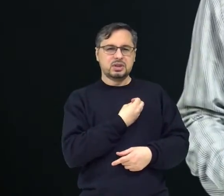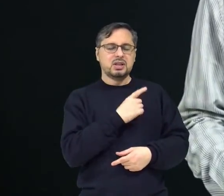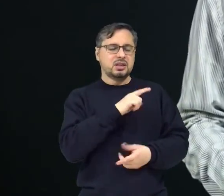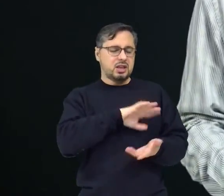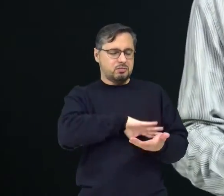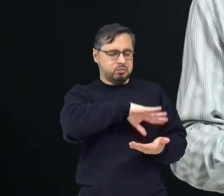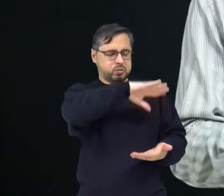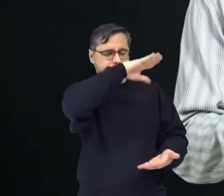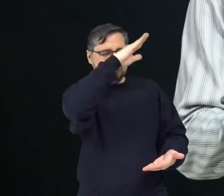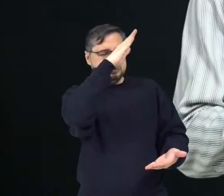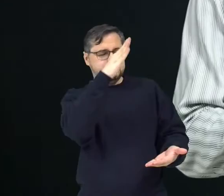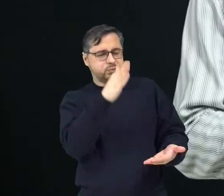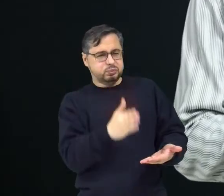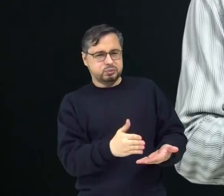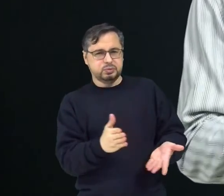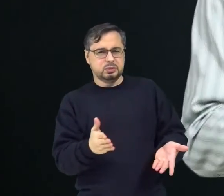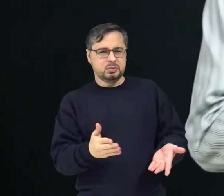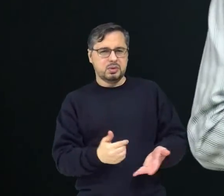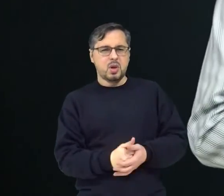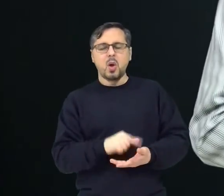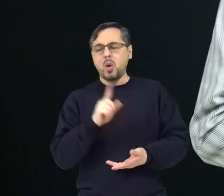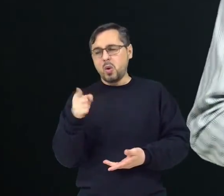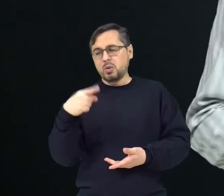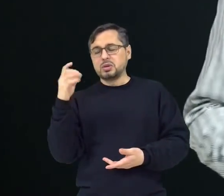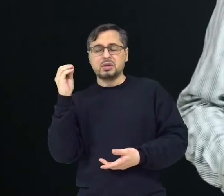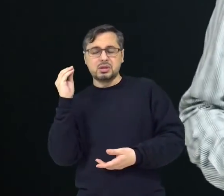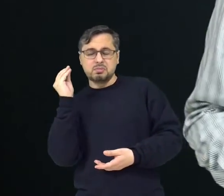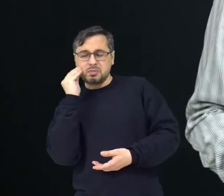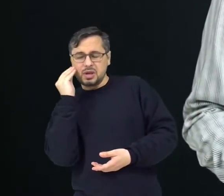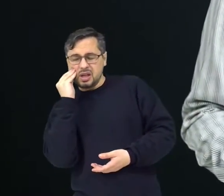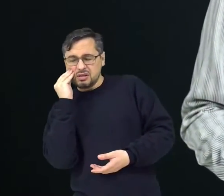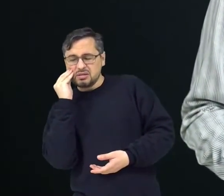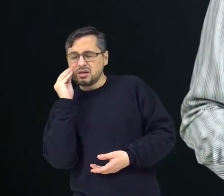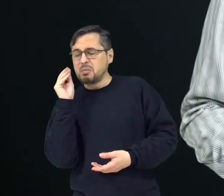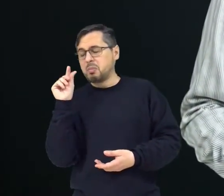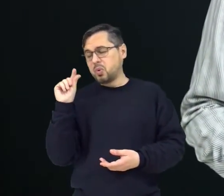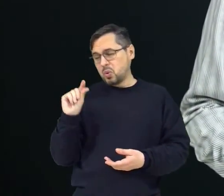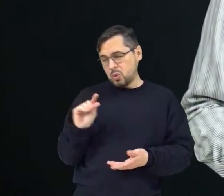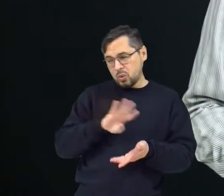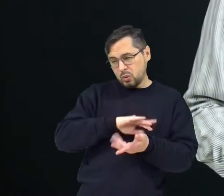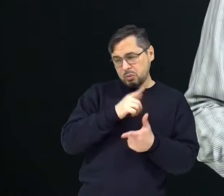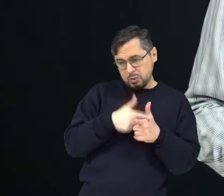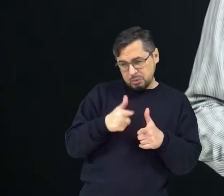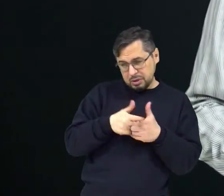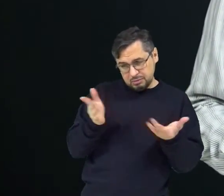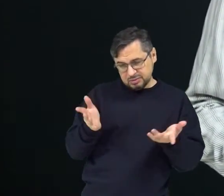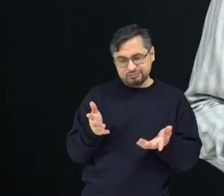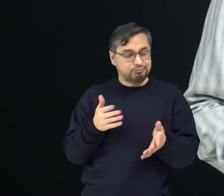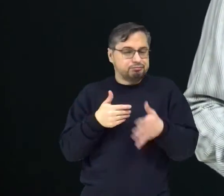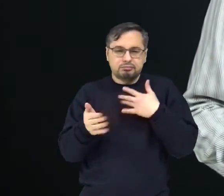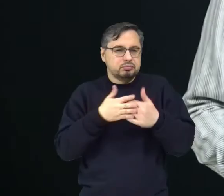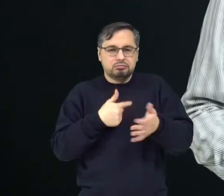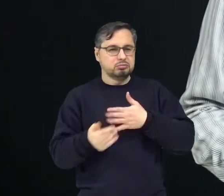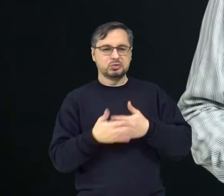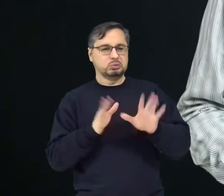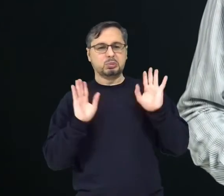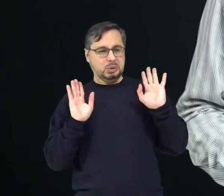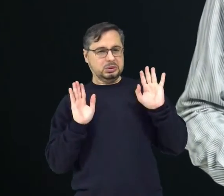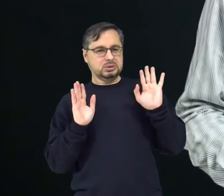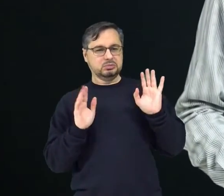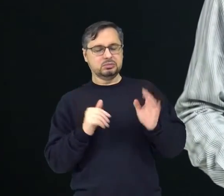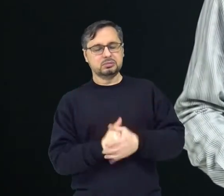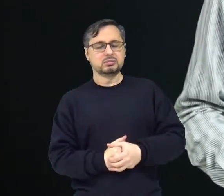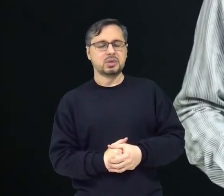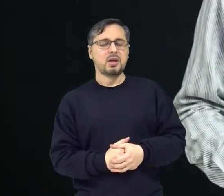volume maior do que na experiência de outros. E isso é muito natural da própria vida. Há algo que Jesus nos diz no